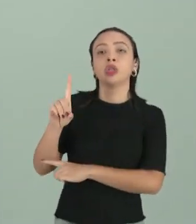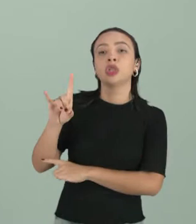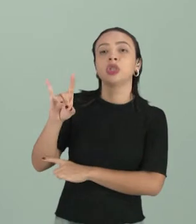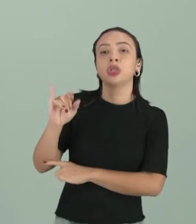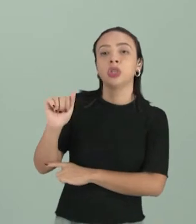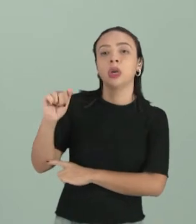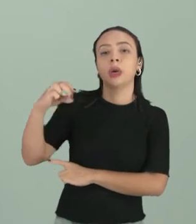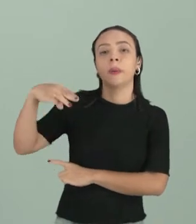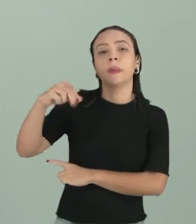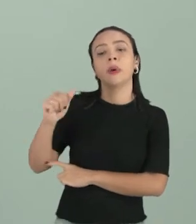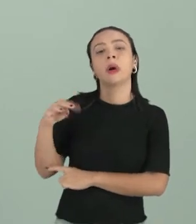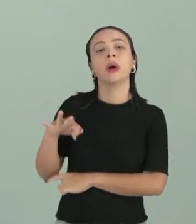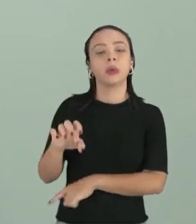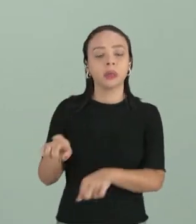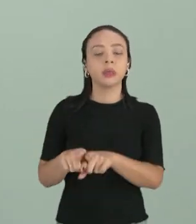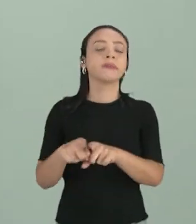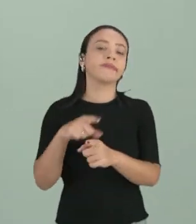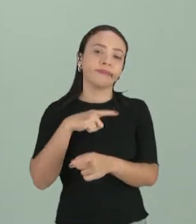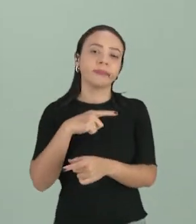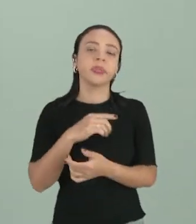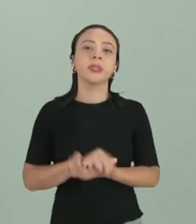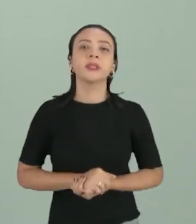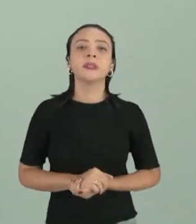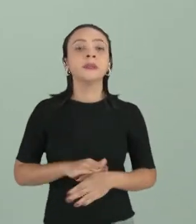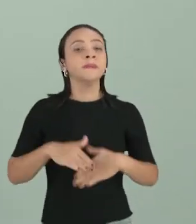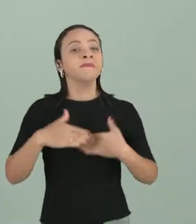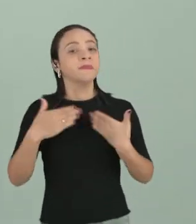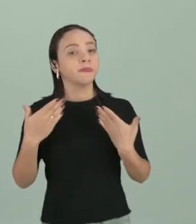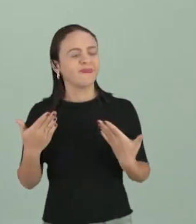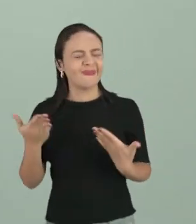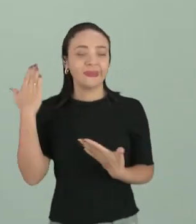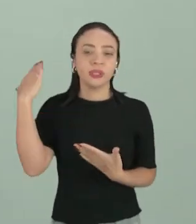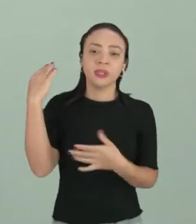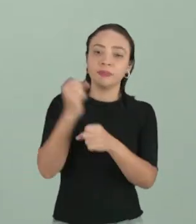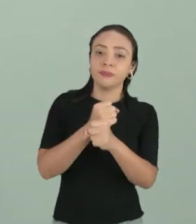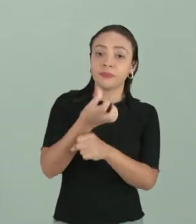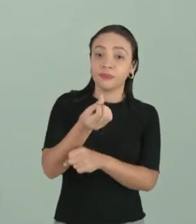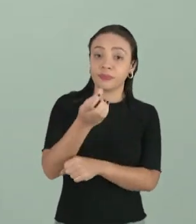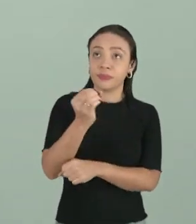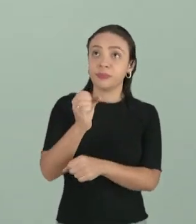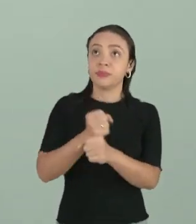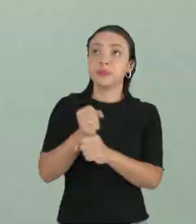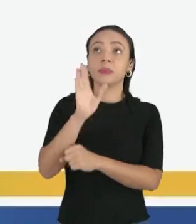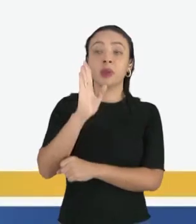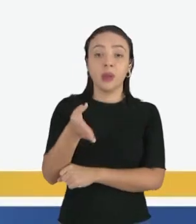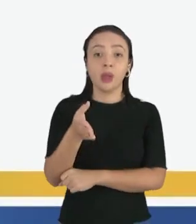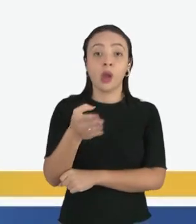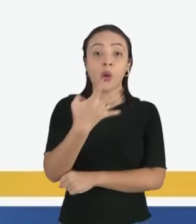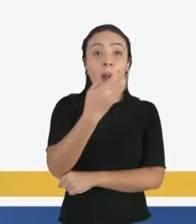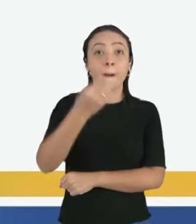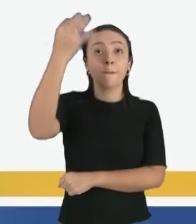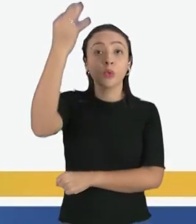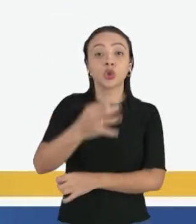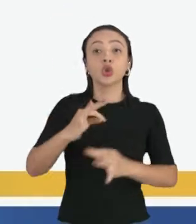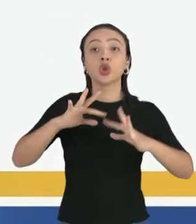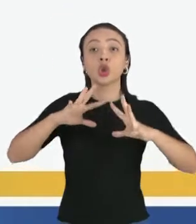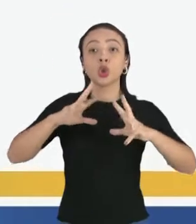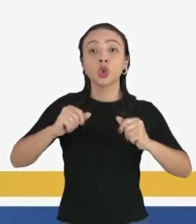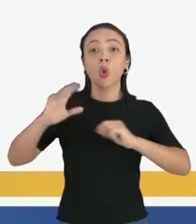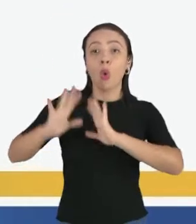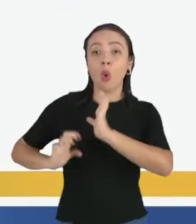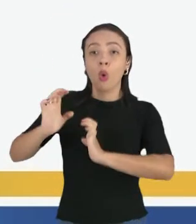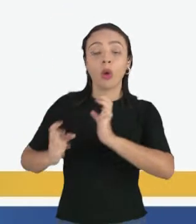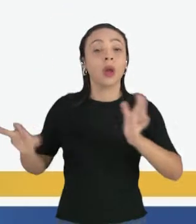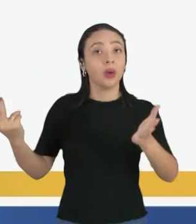de interesse comercial. Nos últimos 60 anos, pelo menos 40% de todos os